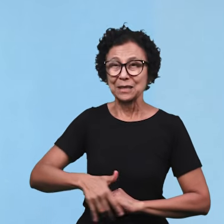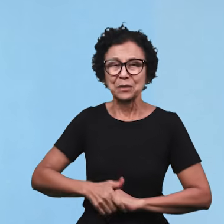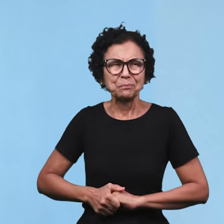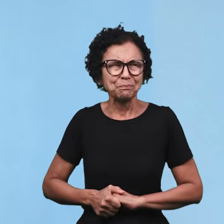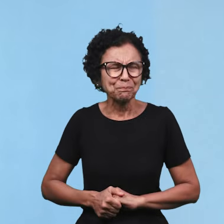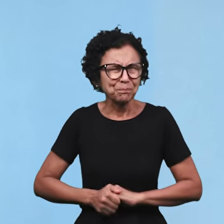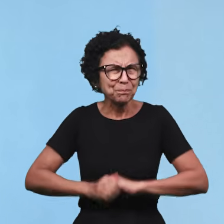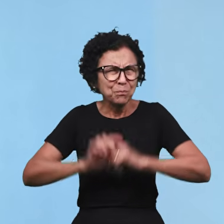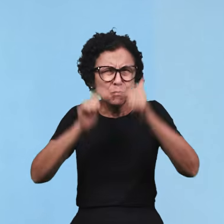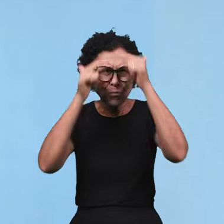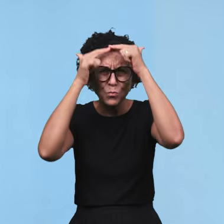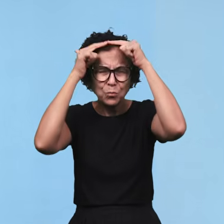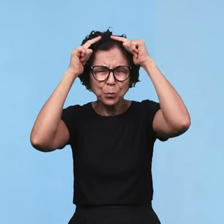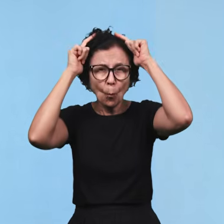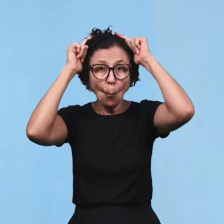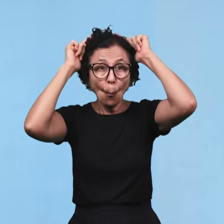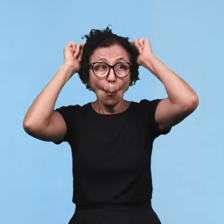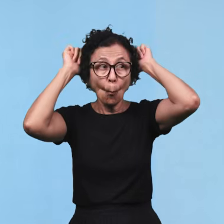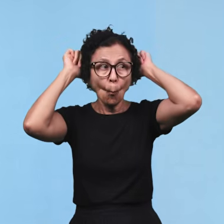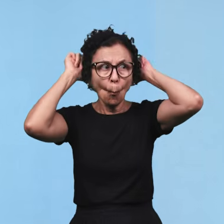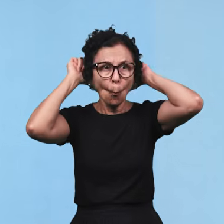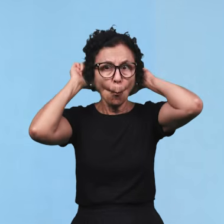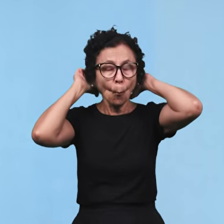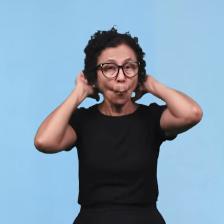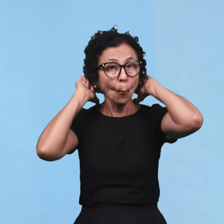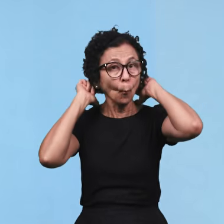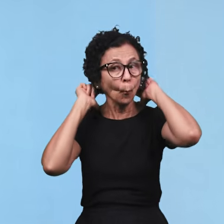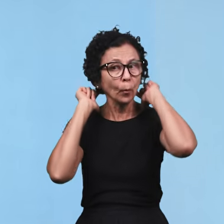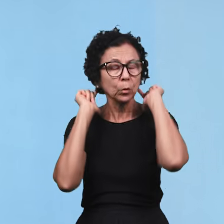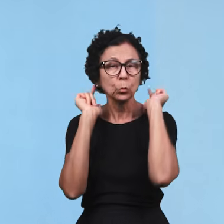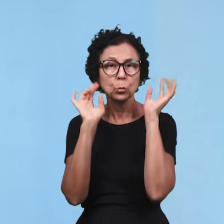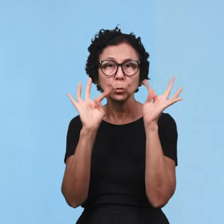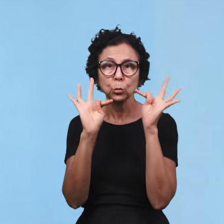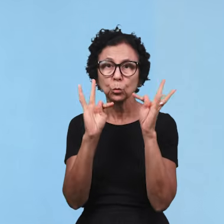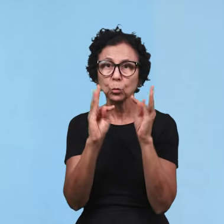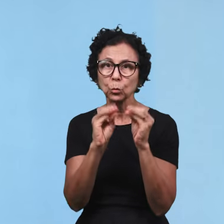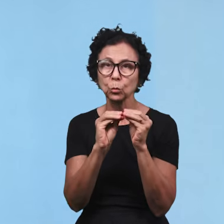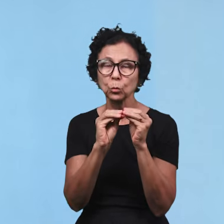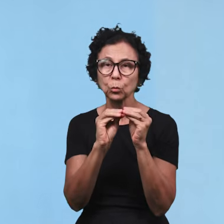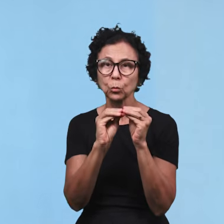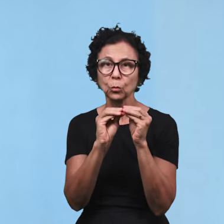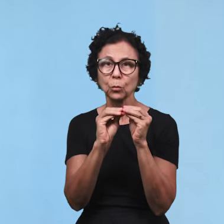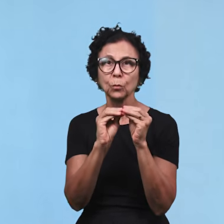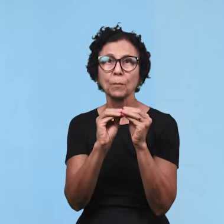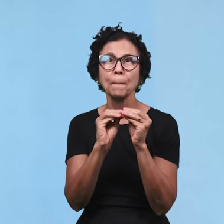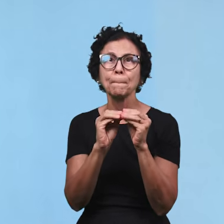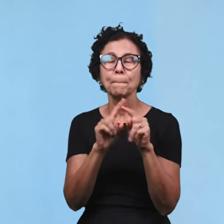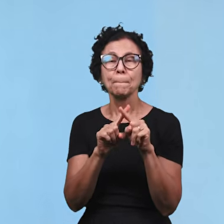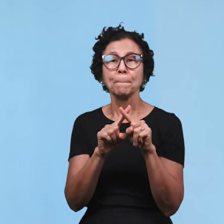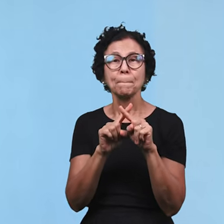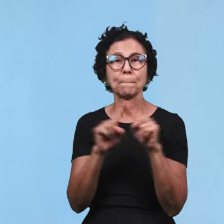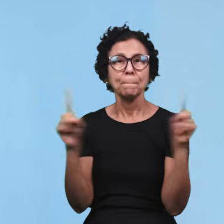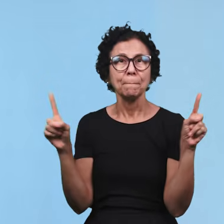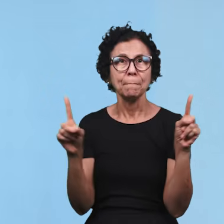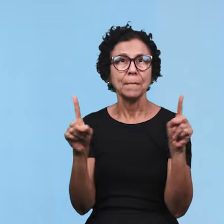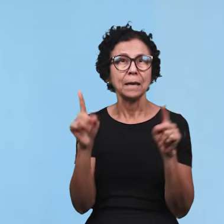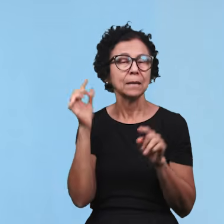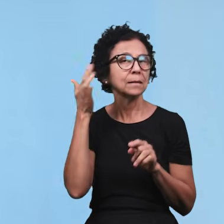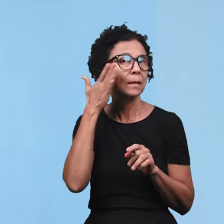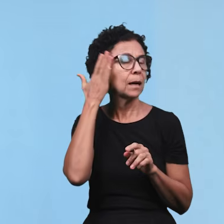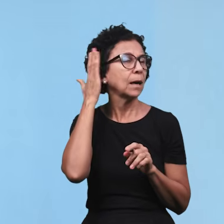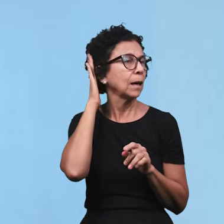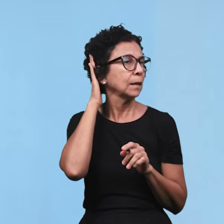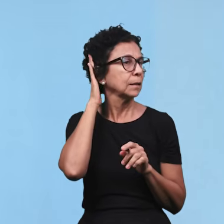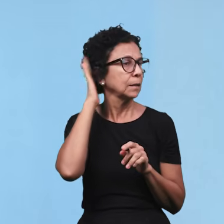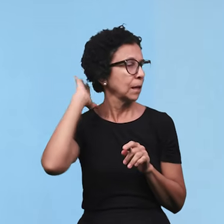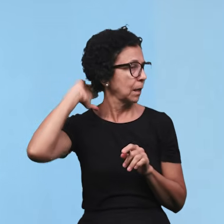calvície assim muito alto, pacientes que já haviam perdido todo o topo do couro cabeludo, mas a gente retirou, além de fios das regiões